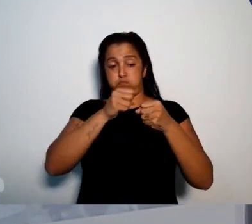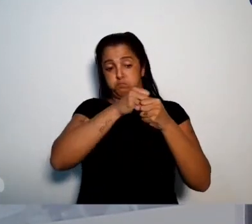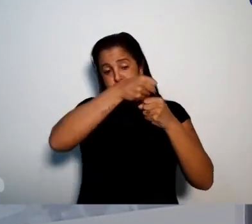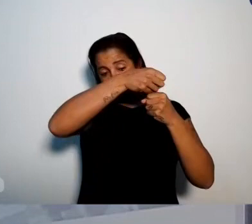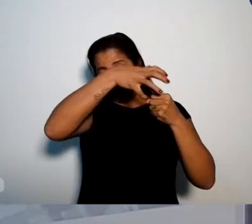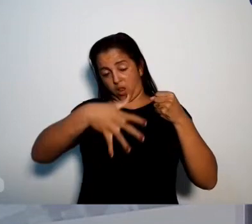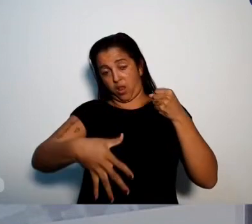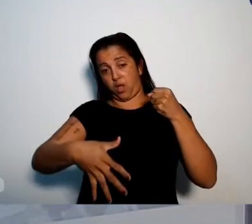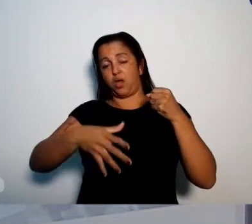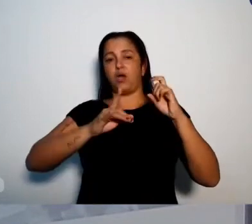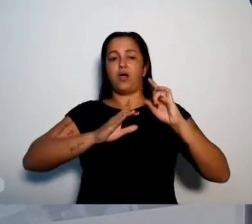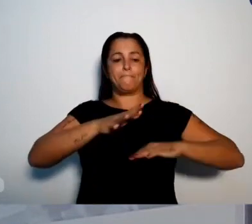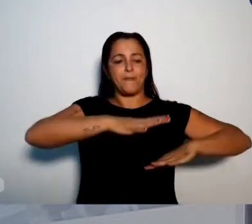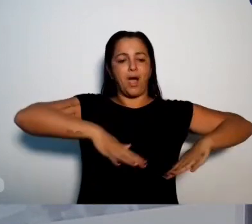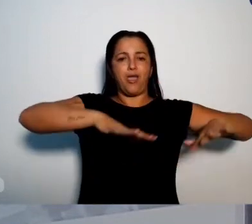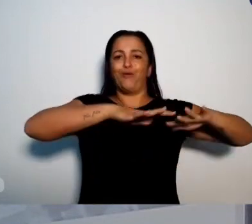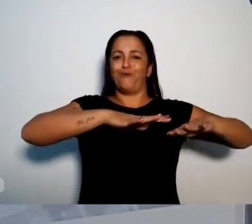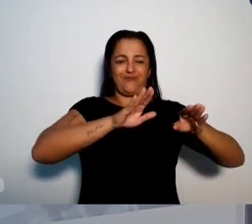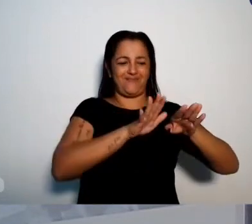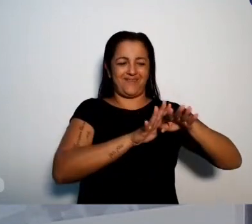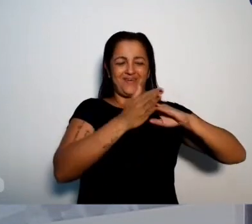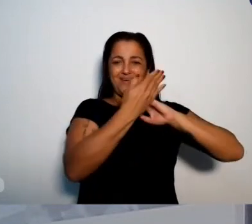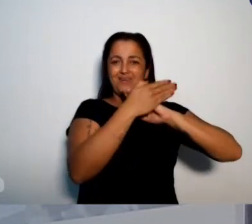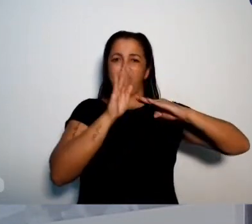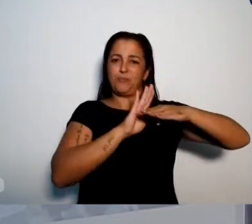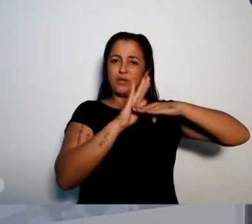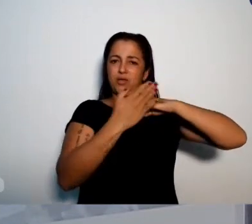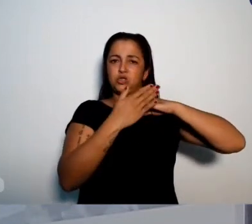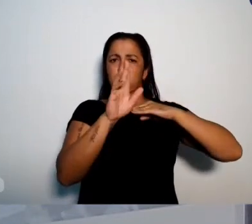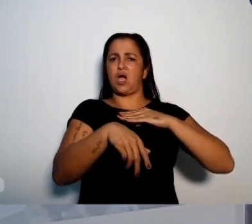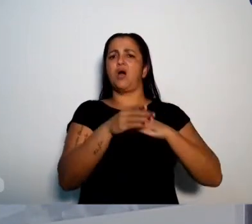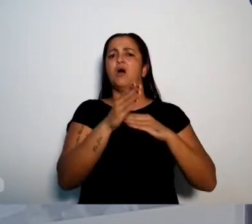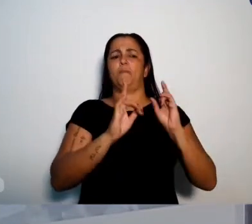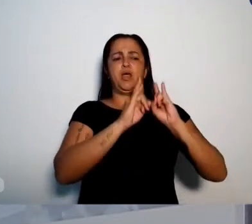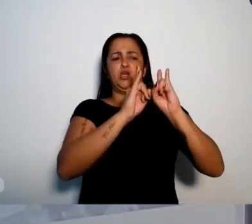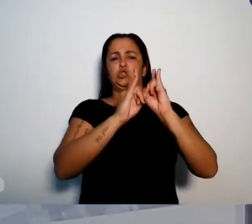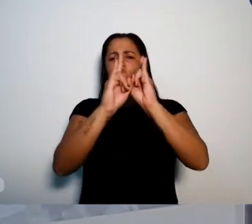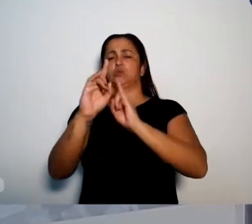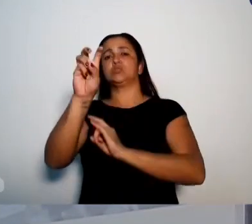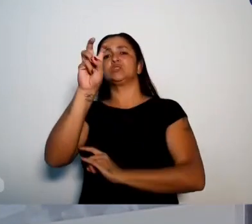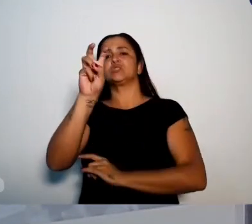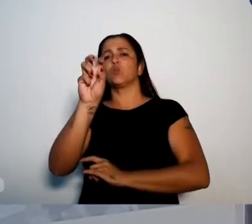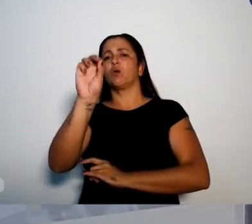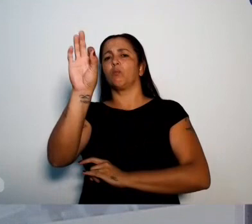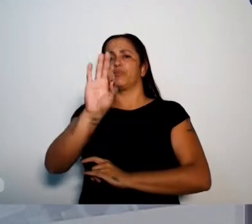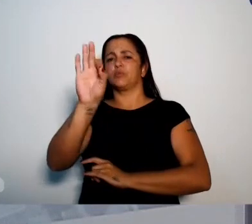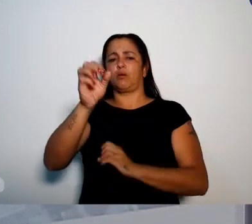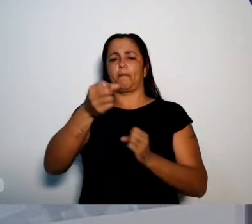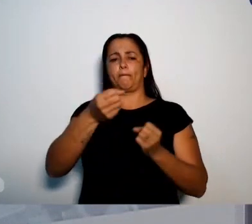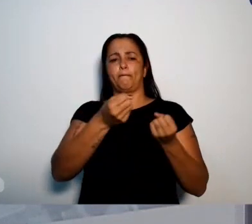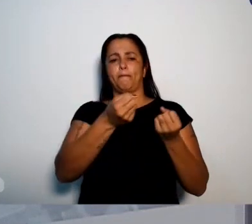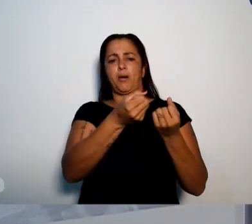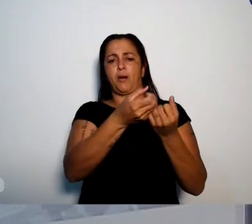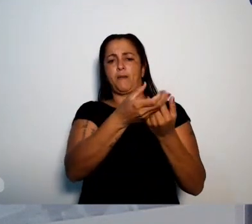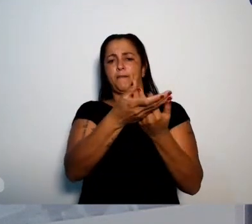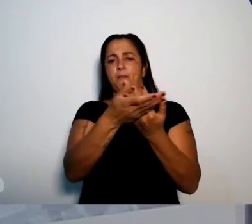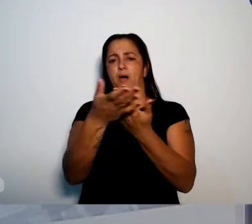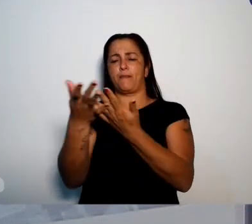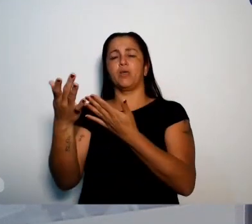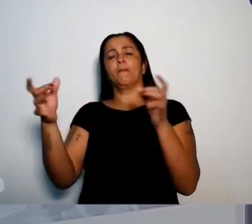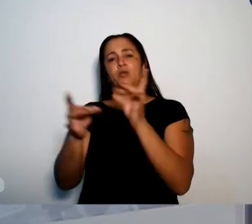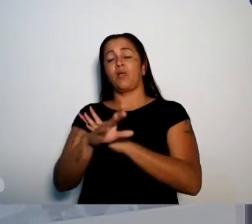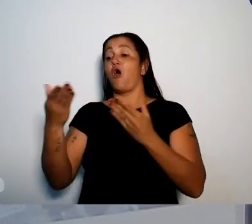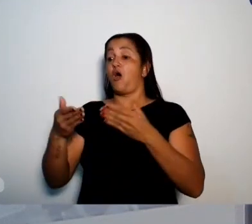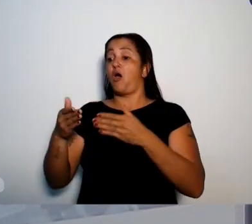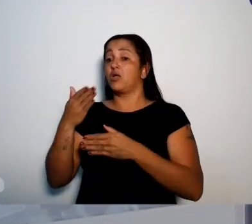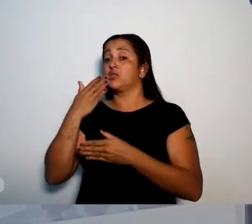do Cachoeirinha já foi entregue. Então, com certeza, aumenta ali a demanda, principalmente em